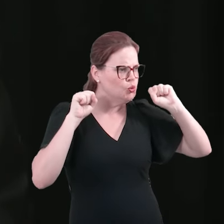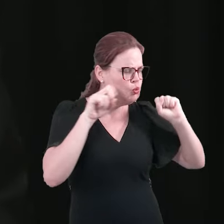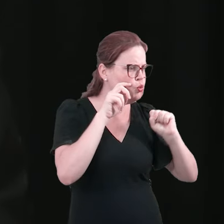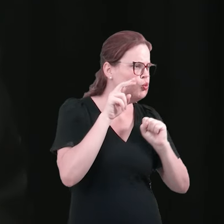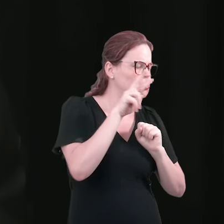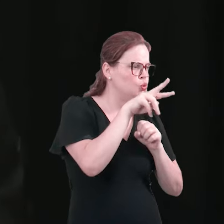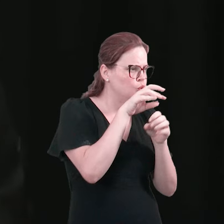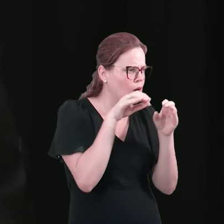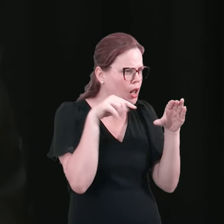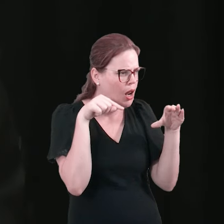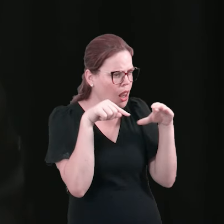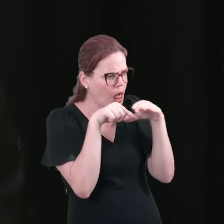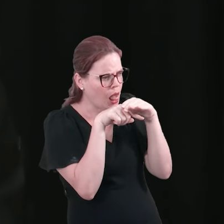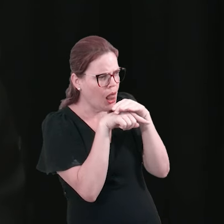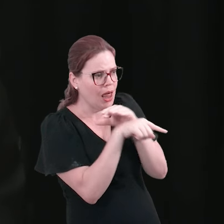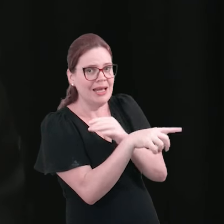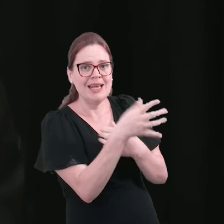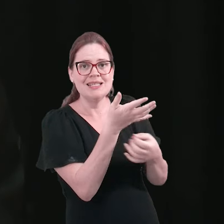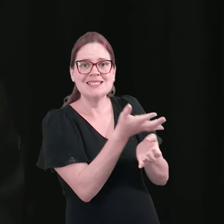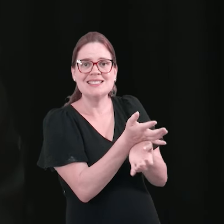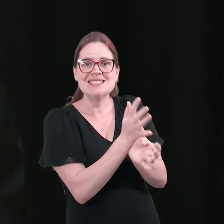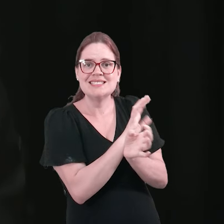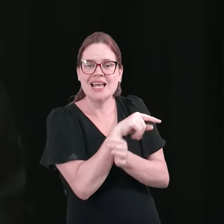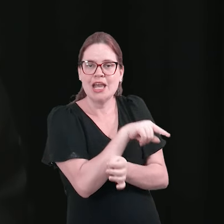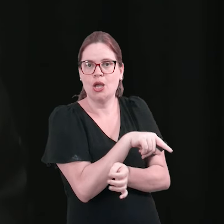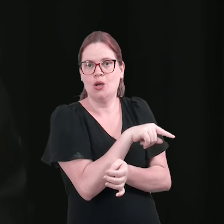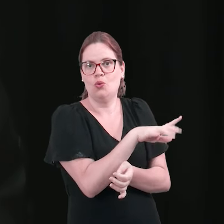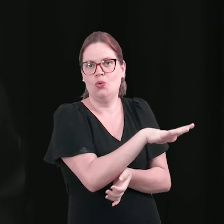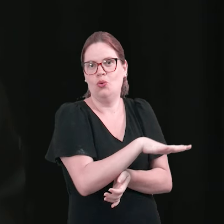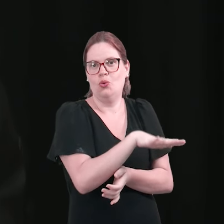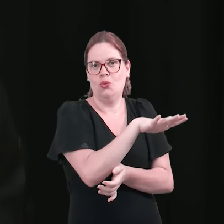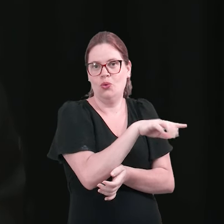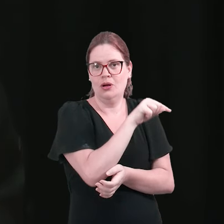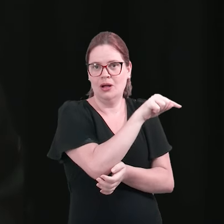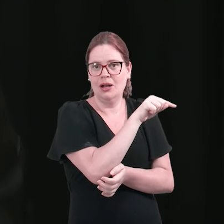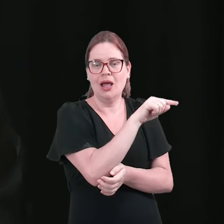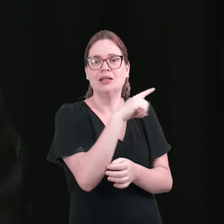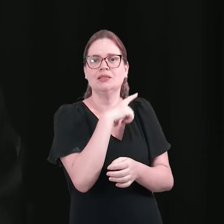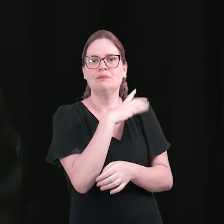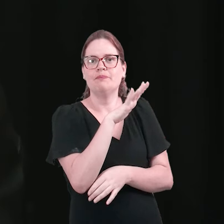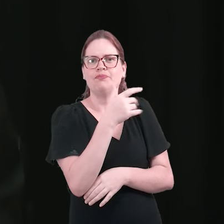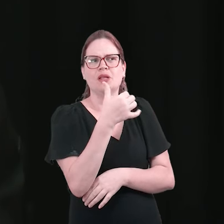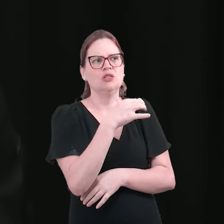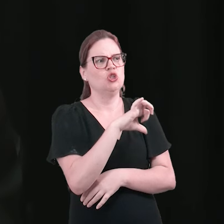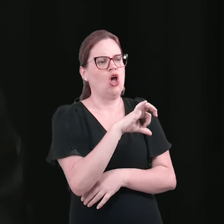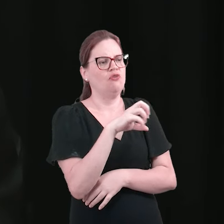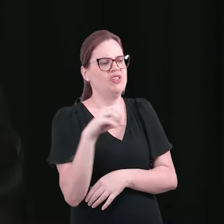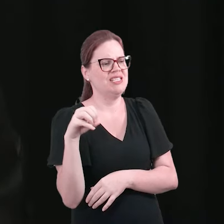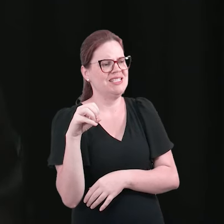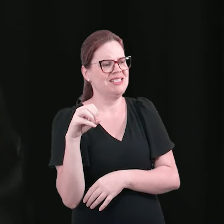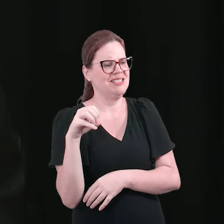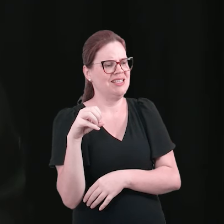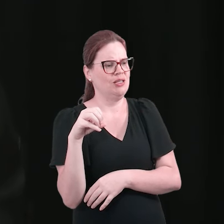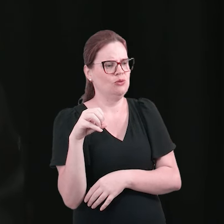o ambiente que eles se encontravam. Foi preservado cerca de 900